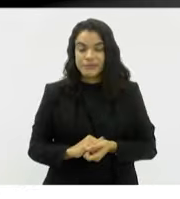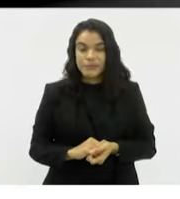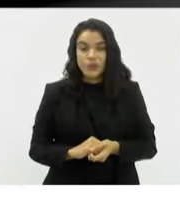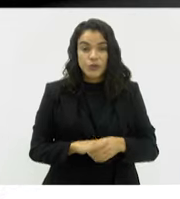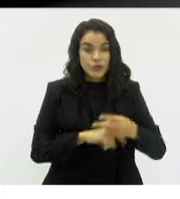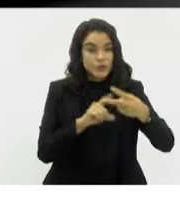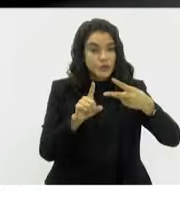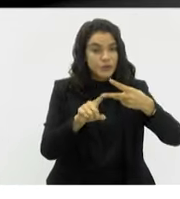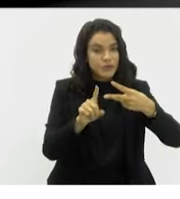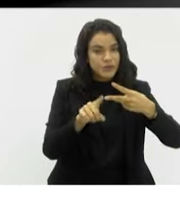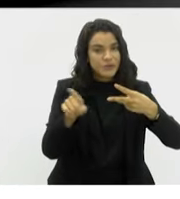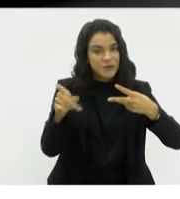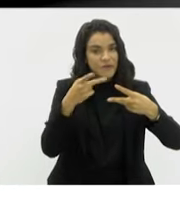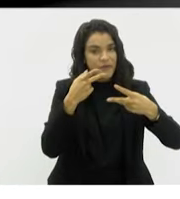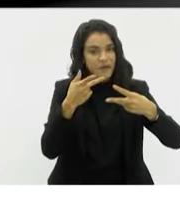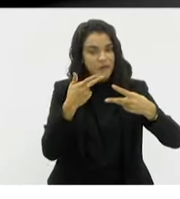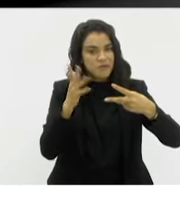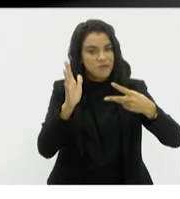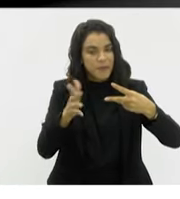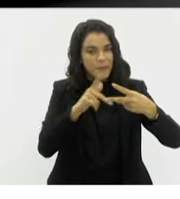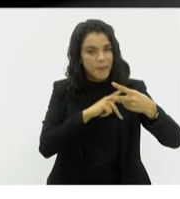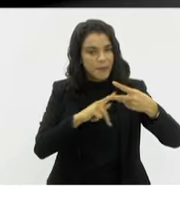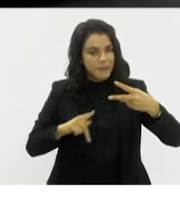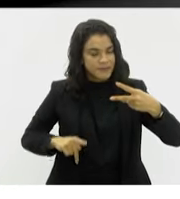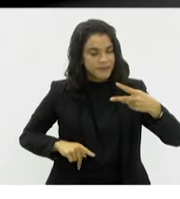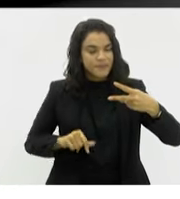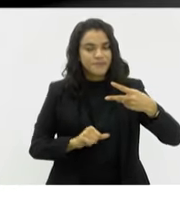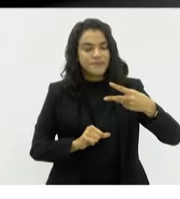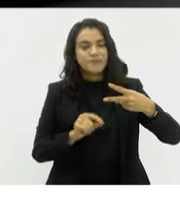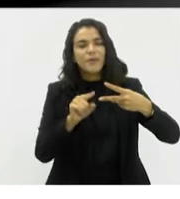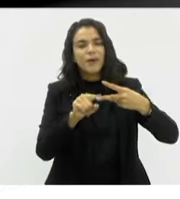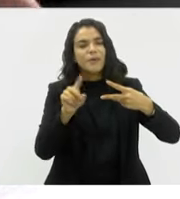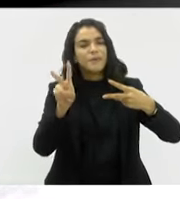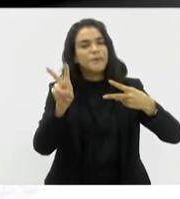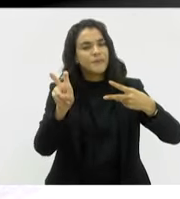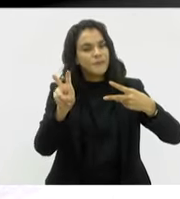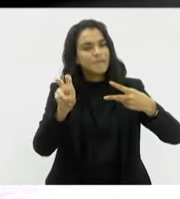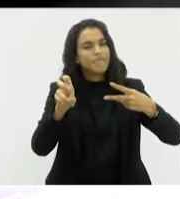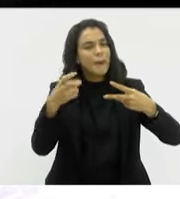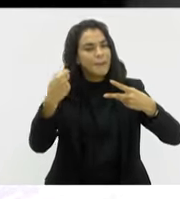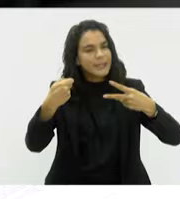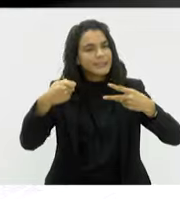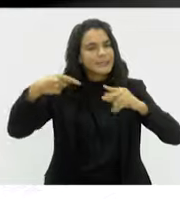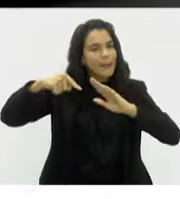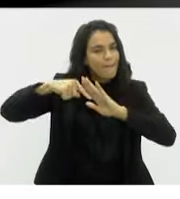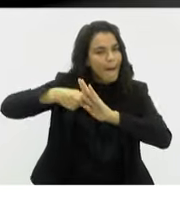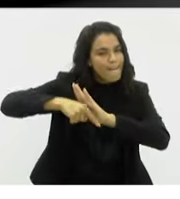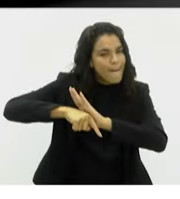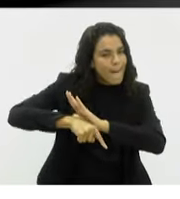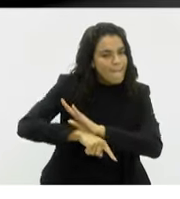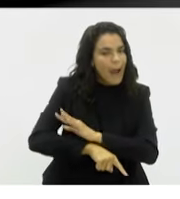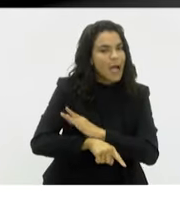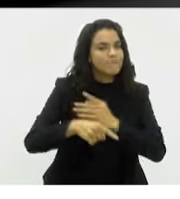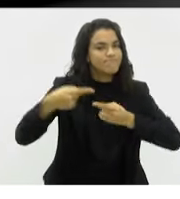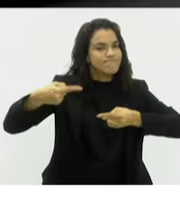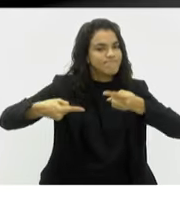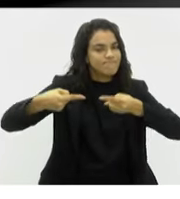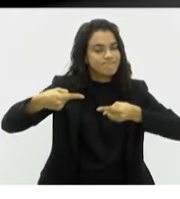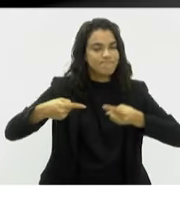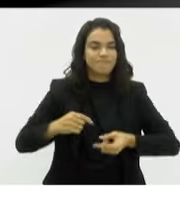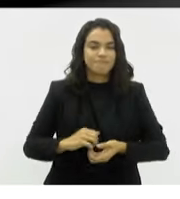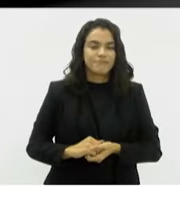o senhor acabou de abordar, e eu acho que é um tema para se aprofundar nesse grupo.